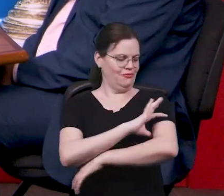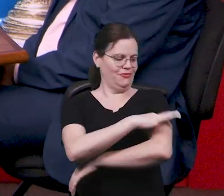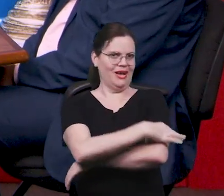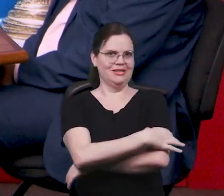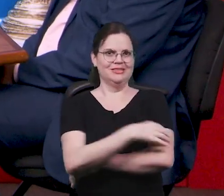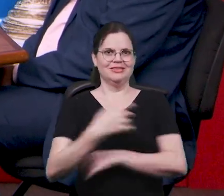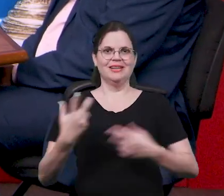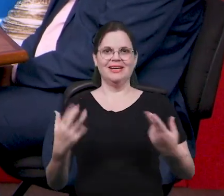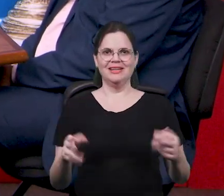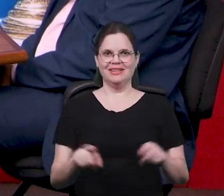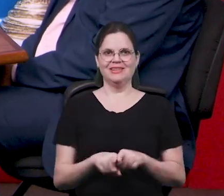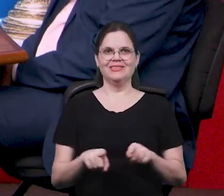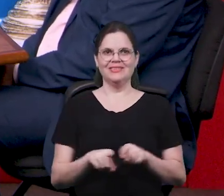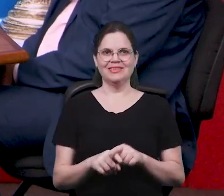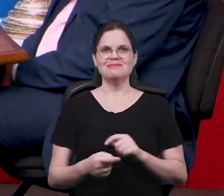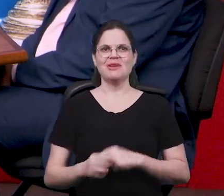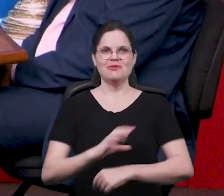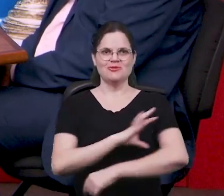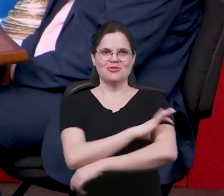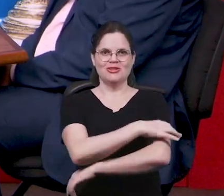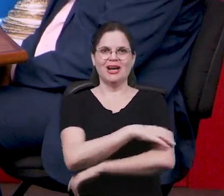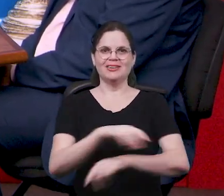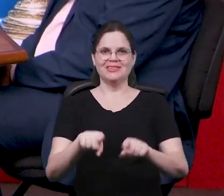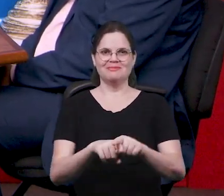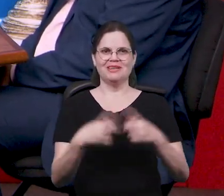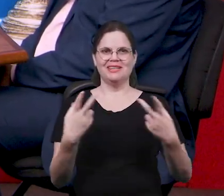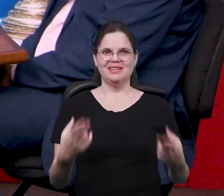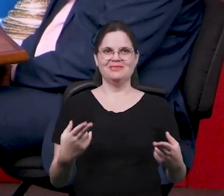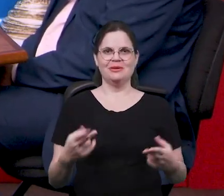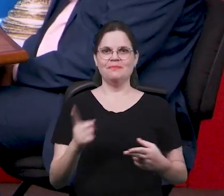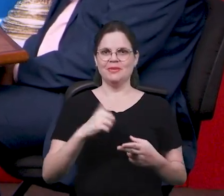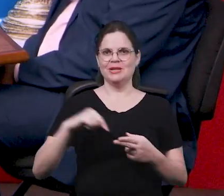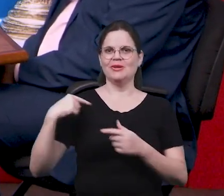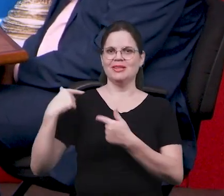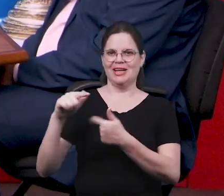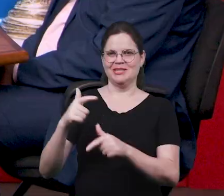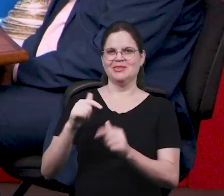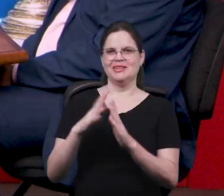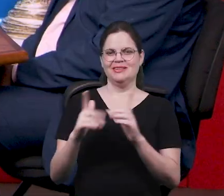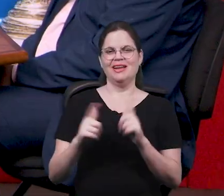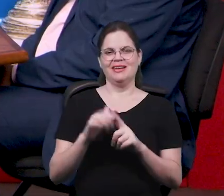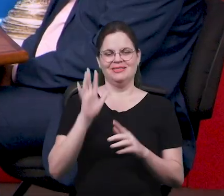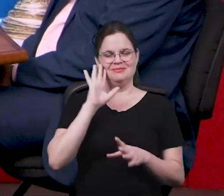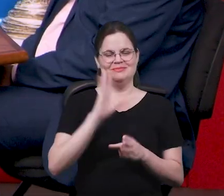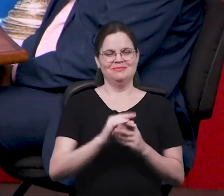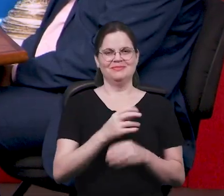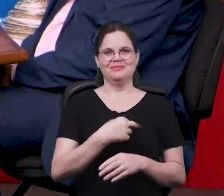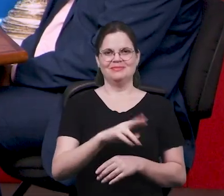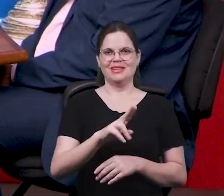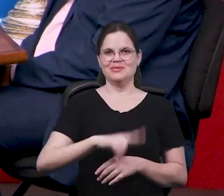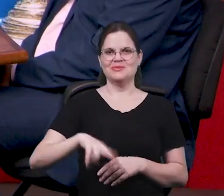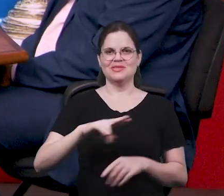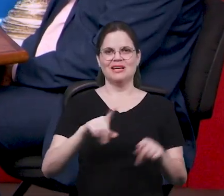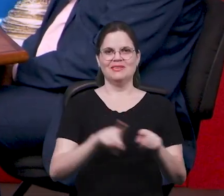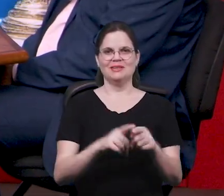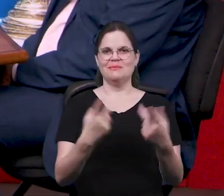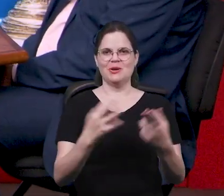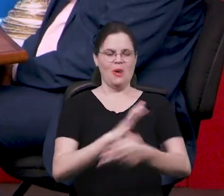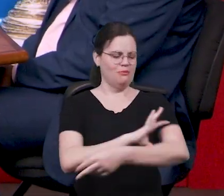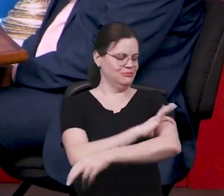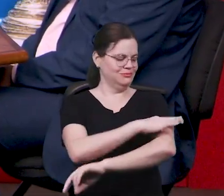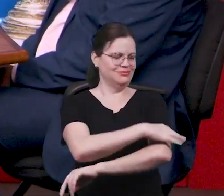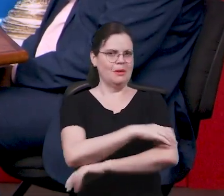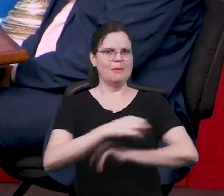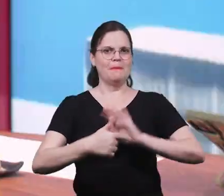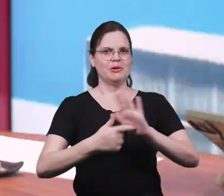que os diáconos, era isso que eles usavam, nas igrejas tradicionais que nós participávamos como criança, eles eram identificados da mesma forma.